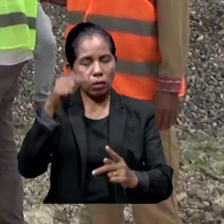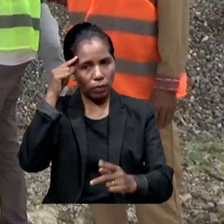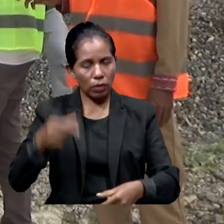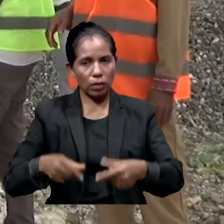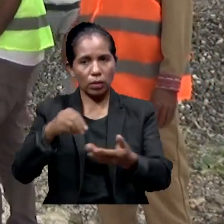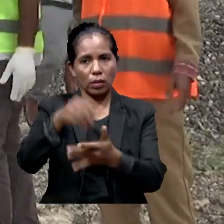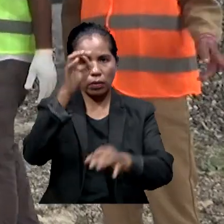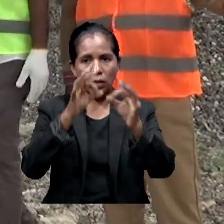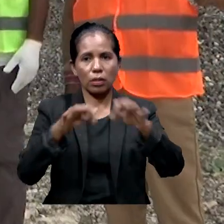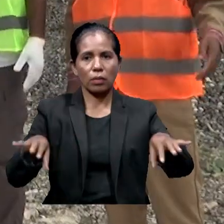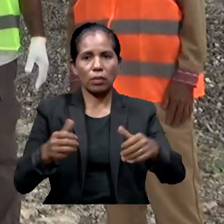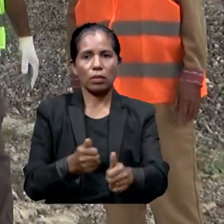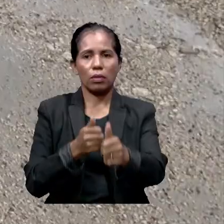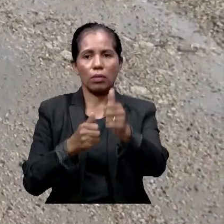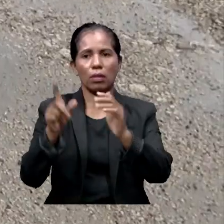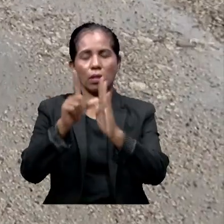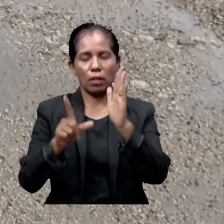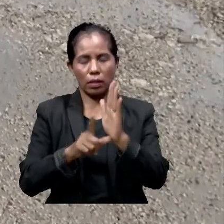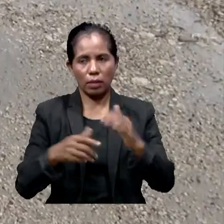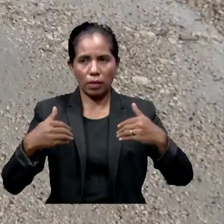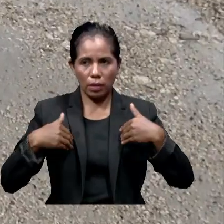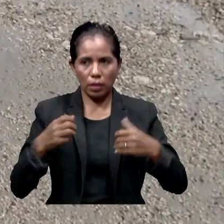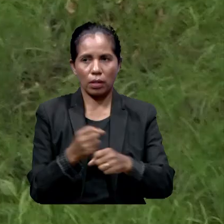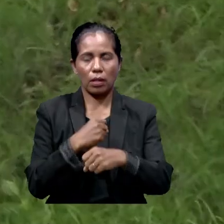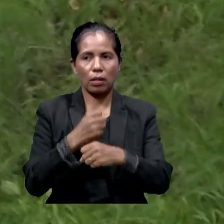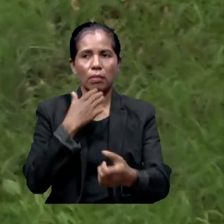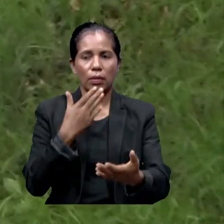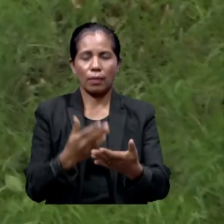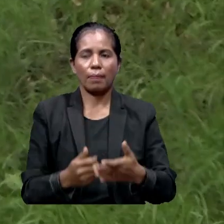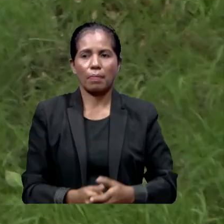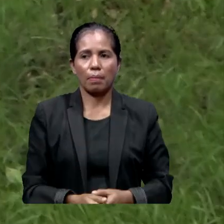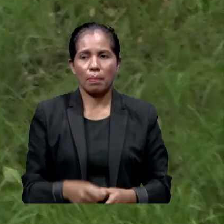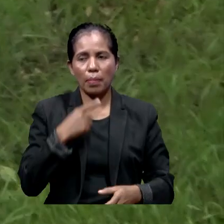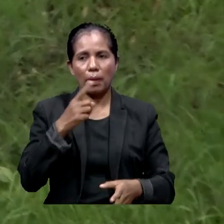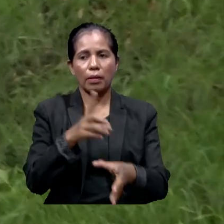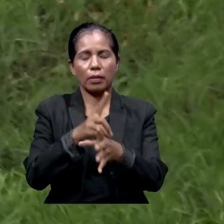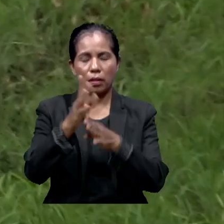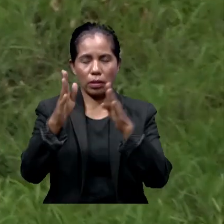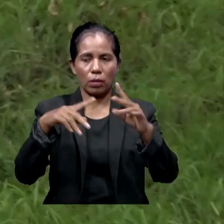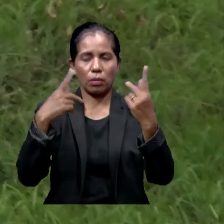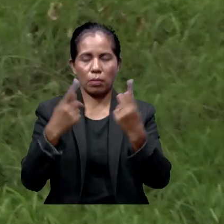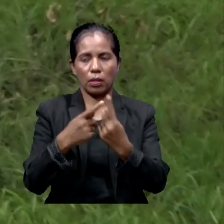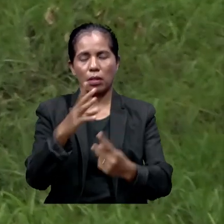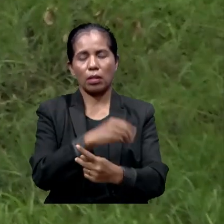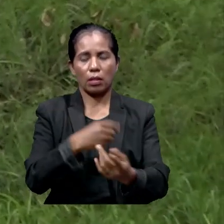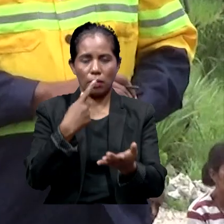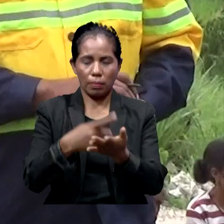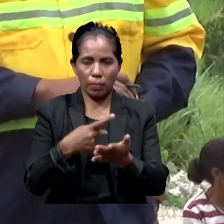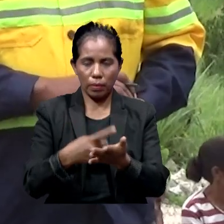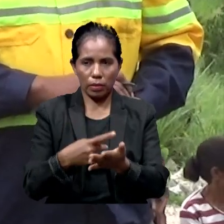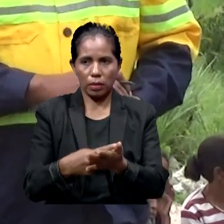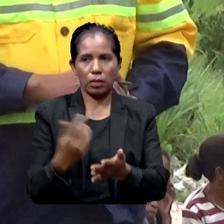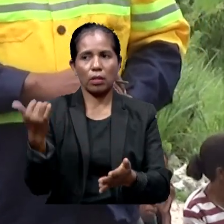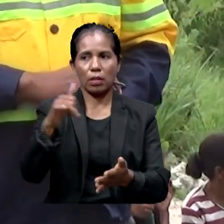atau serviço tuir contrato nebe iha no halo obra nebe ho qualidade. Atau dehandit ba diretor companhia ho engenheiro ka project manager sira.